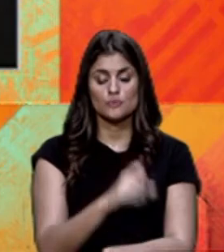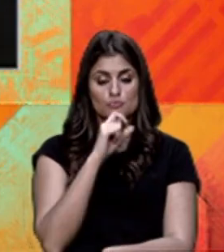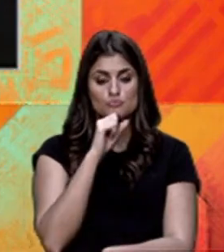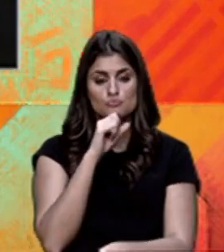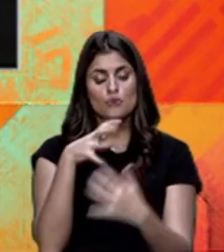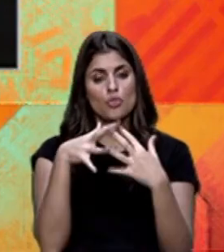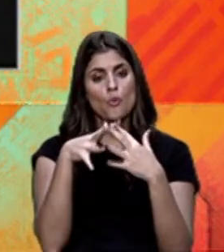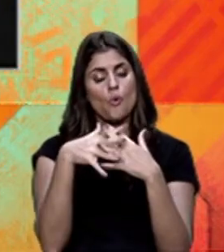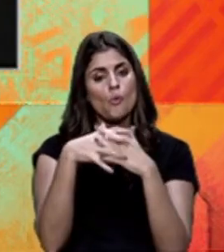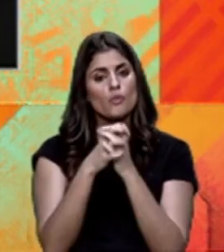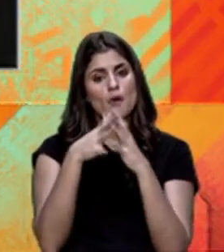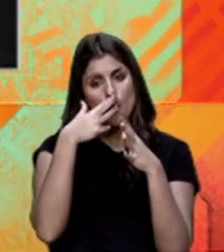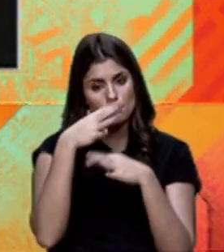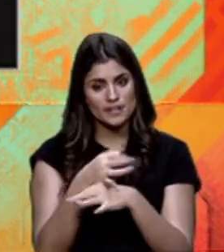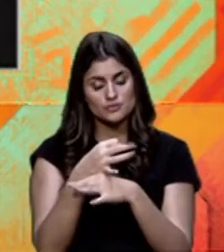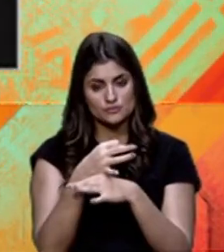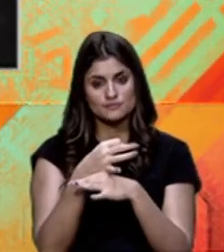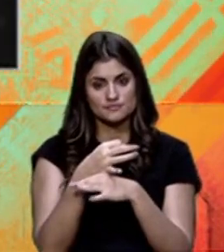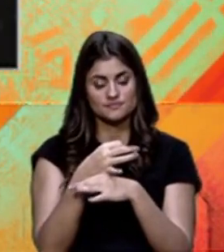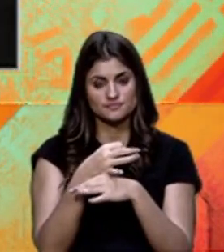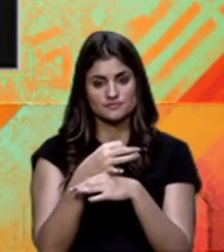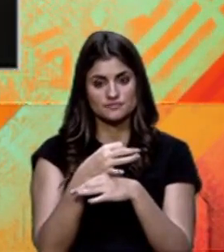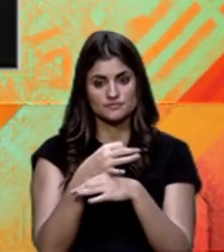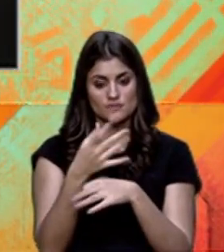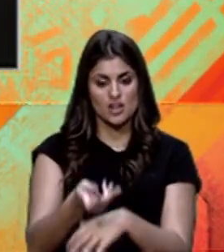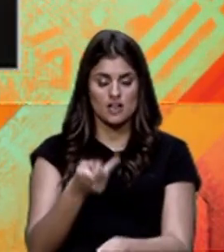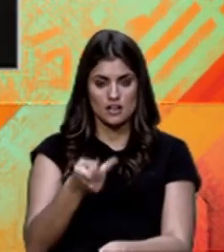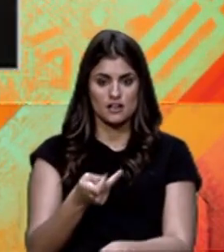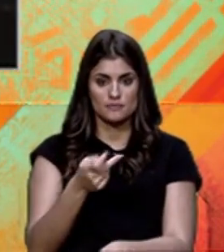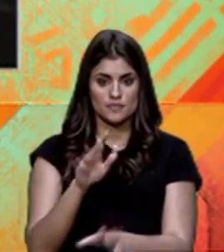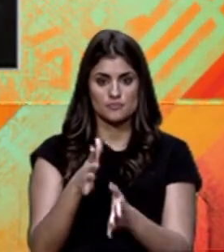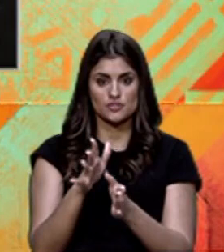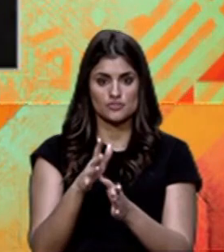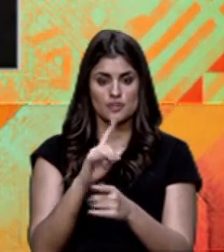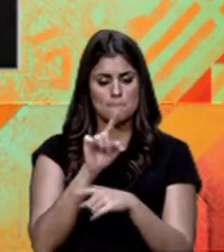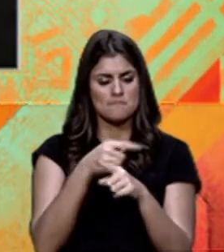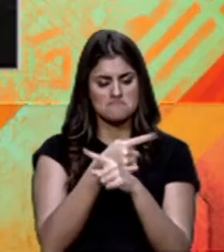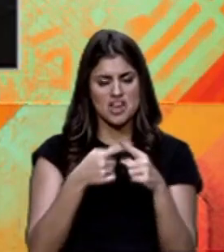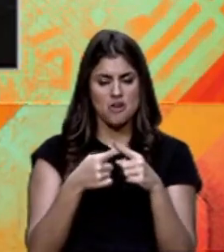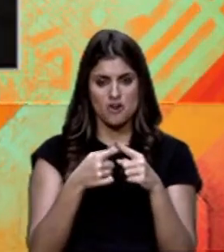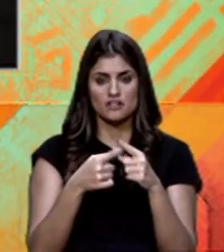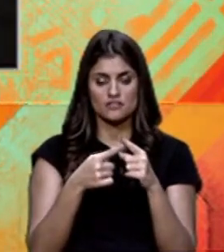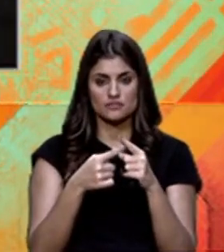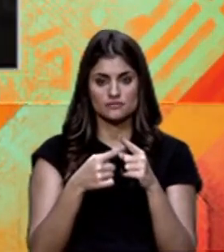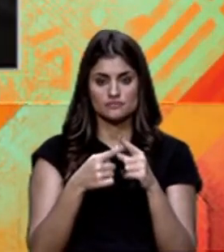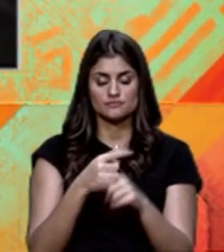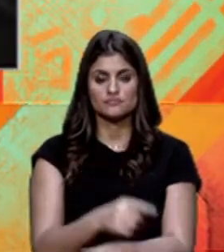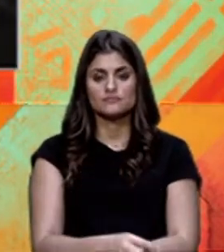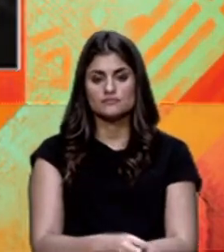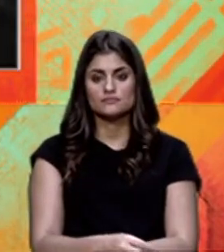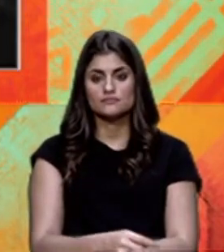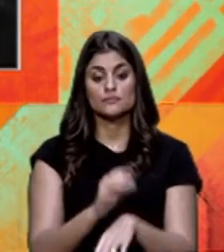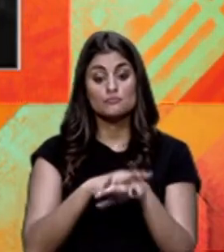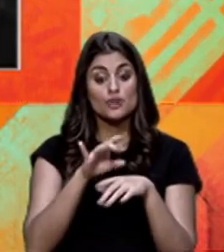inteiro, que eu gostar. E normalmente deixamos a marinar cerca de meia horinha. Lá está, foi por